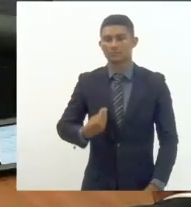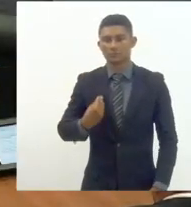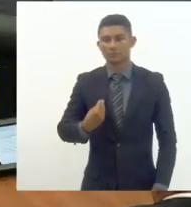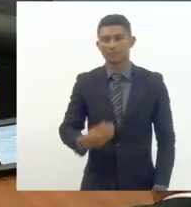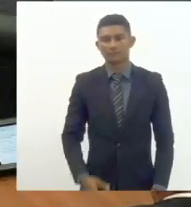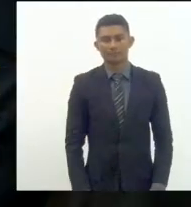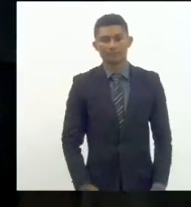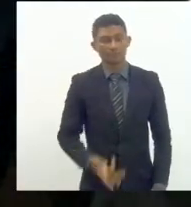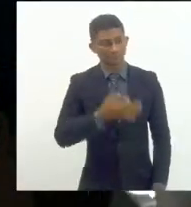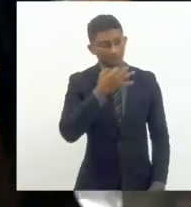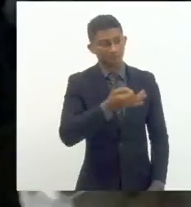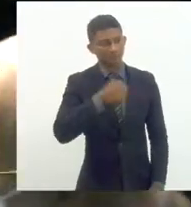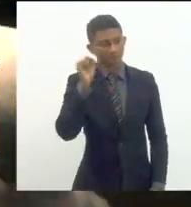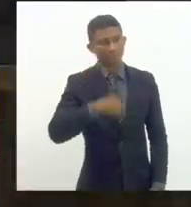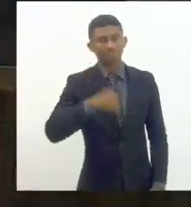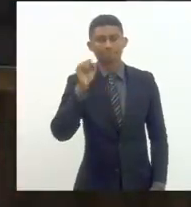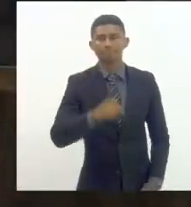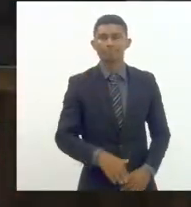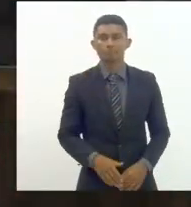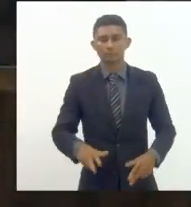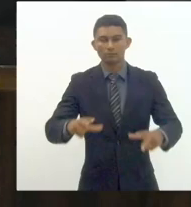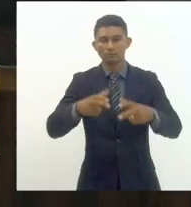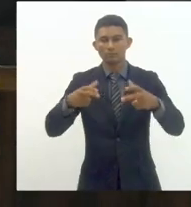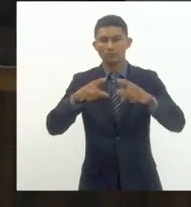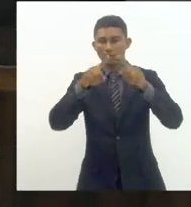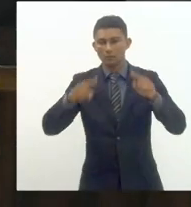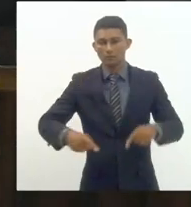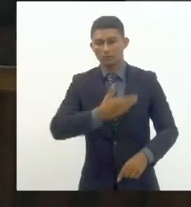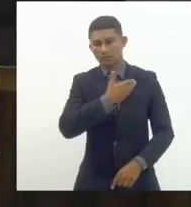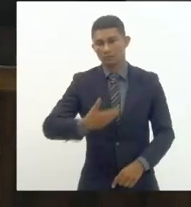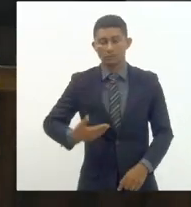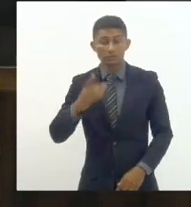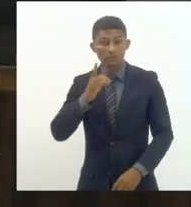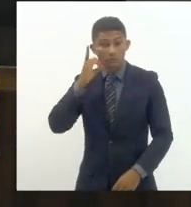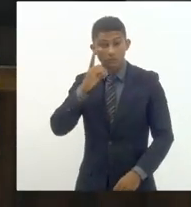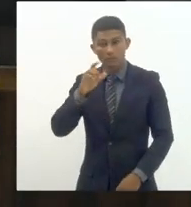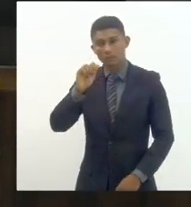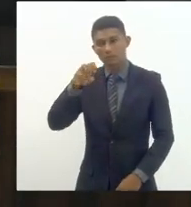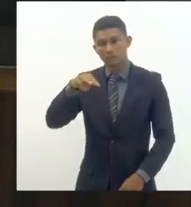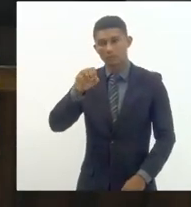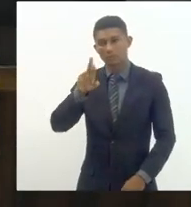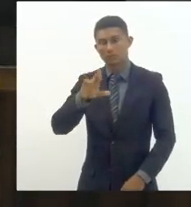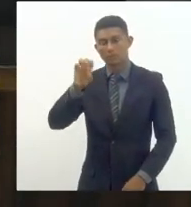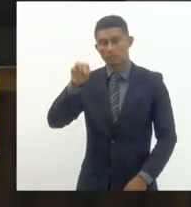No mérito, favorável, presidente. Pela Comissão de Servidores Públicos, deputado Rodrigo Amorim.